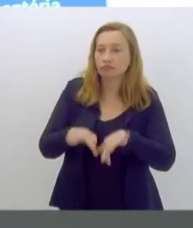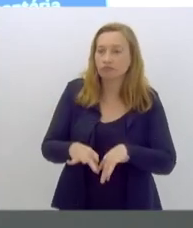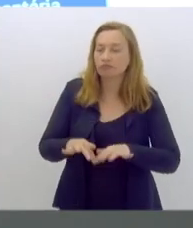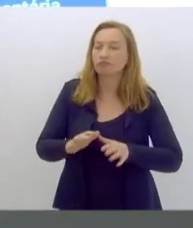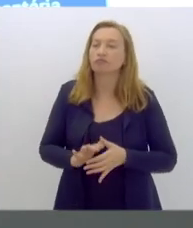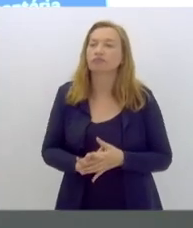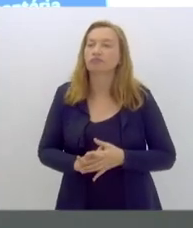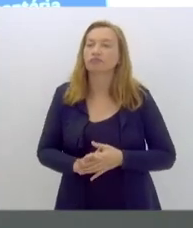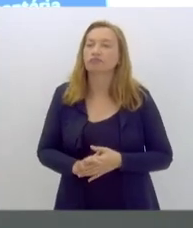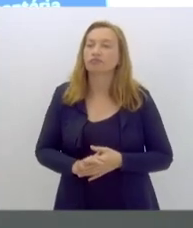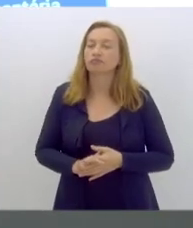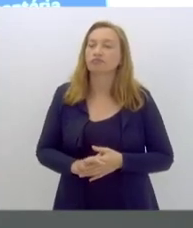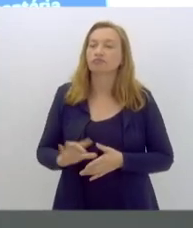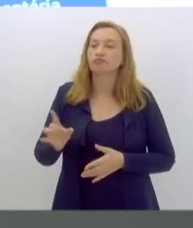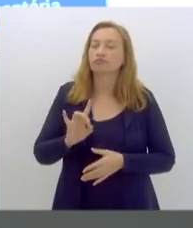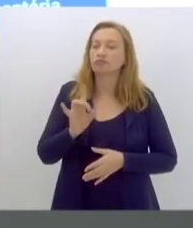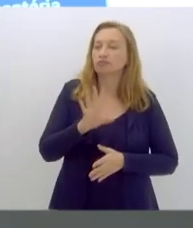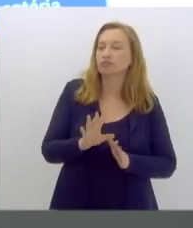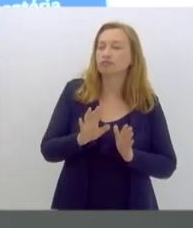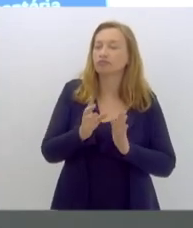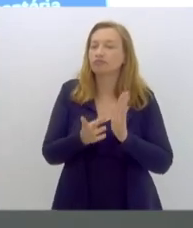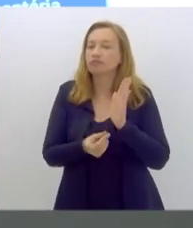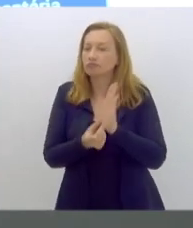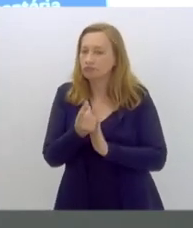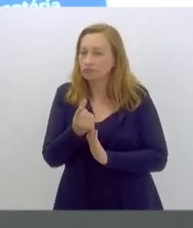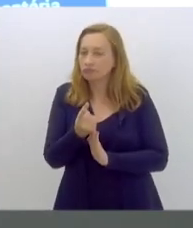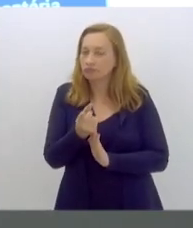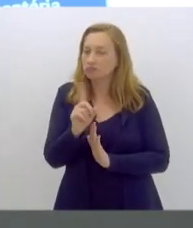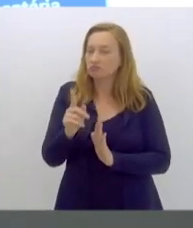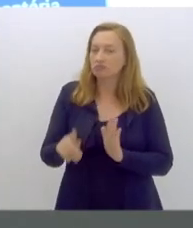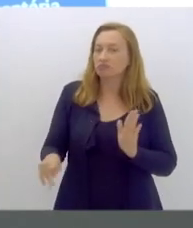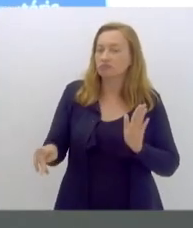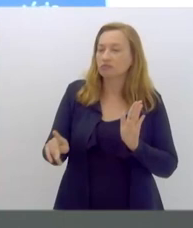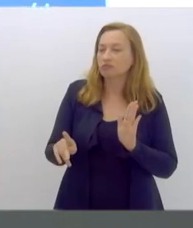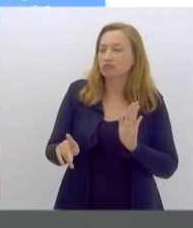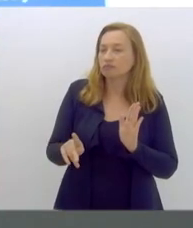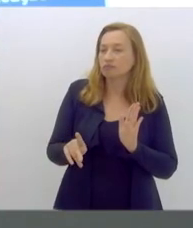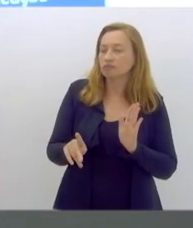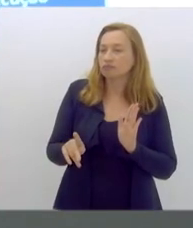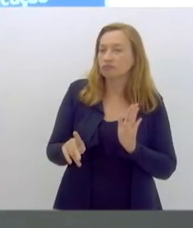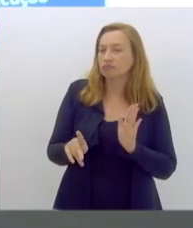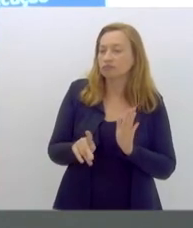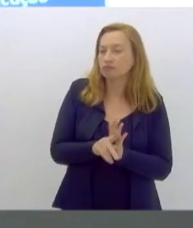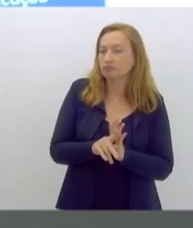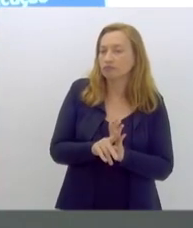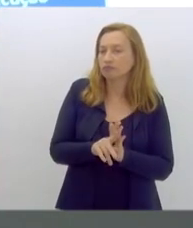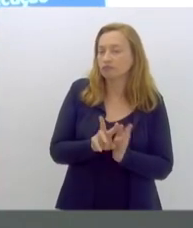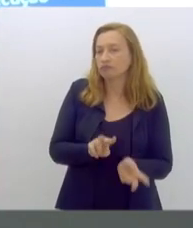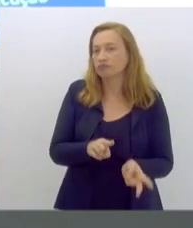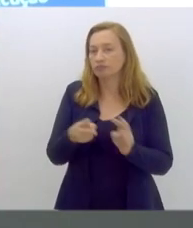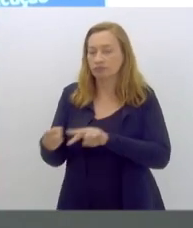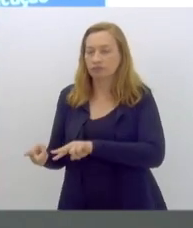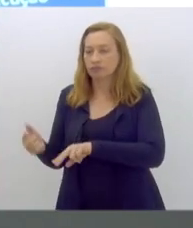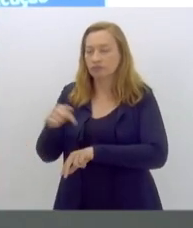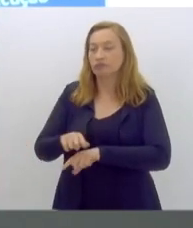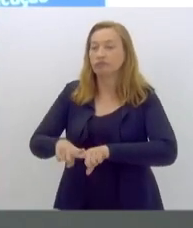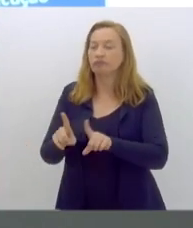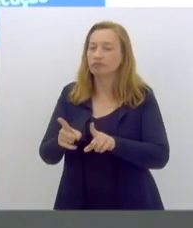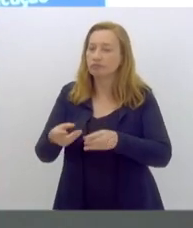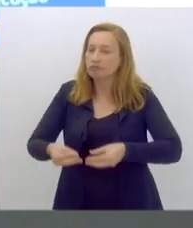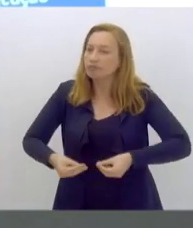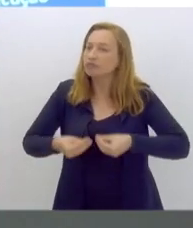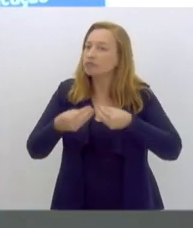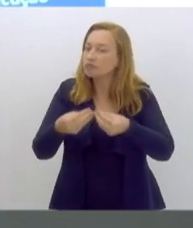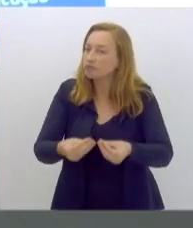a não só ao orçamento né isso não fez parte da peça encaminhada aqui mas nós vamos estar disponibilizando